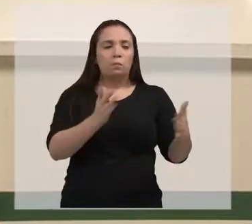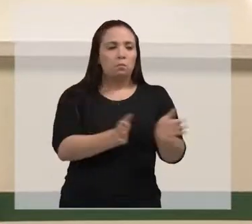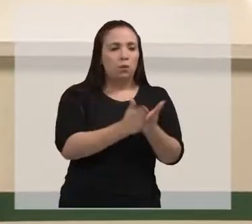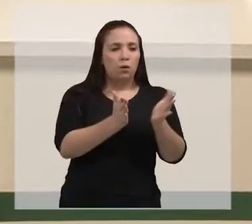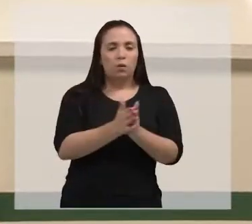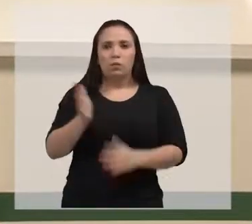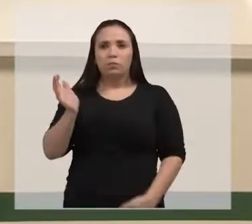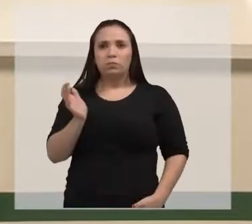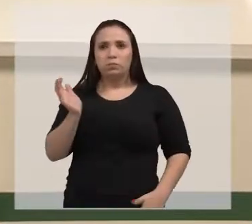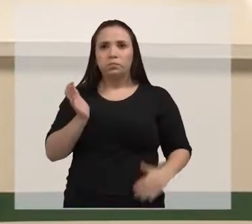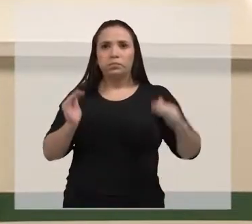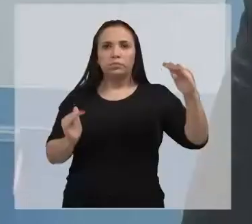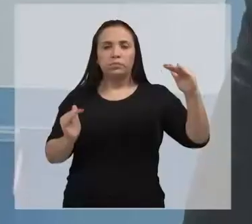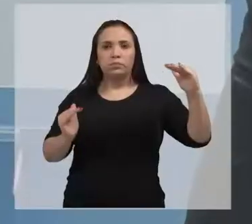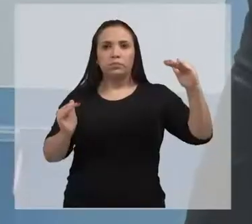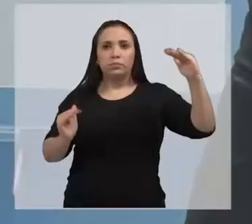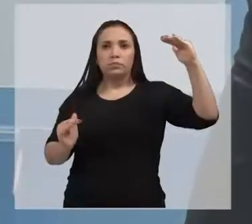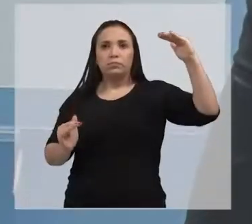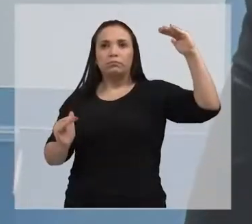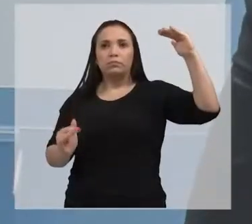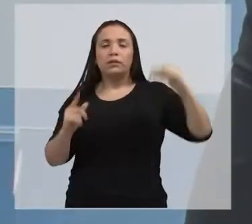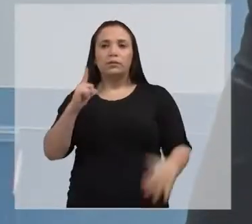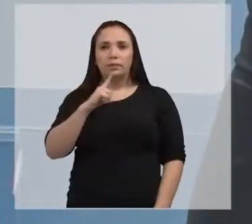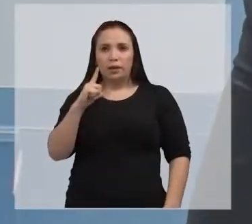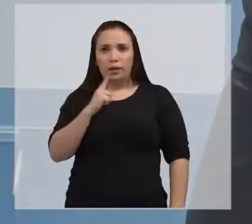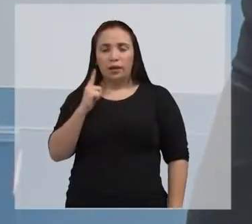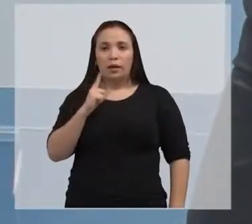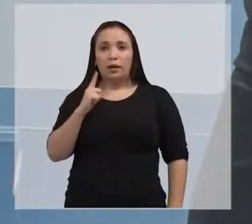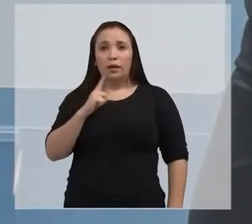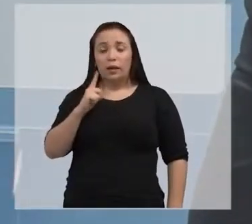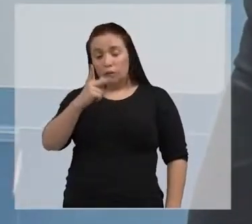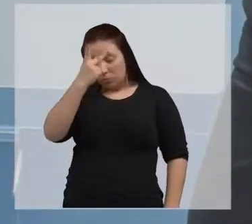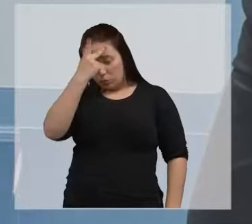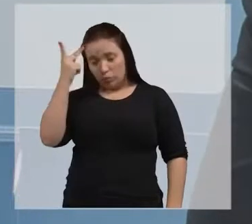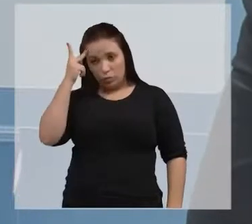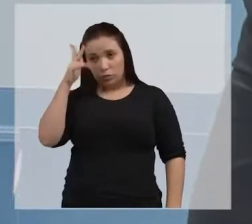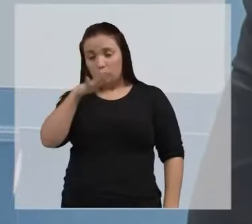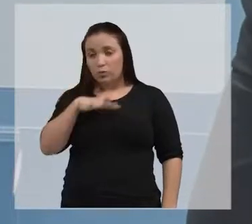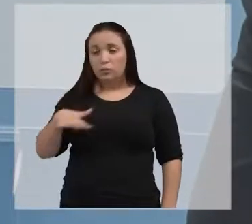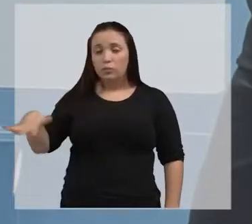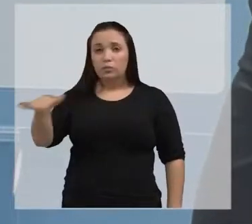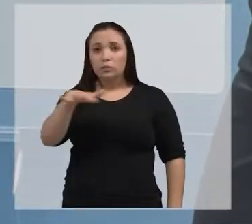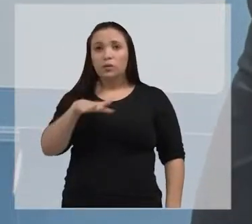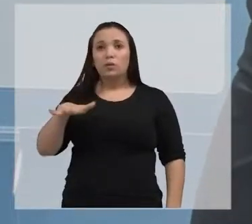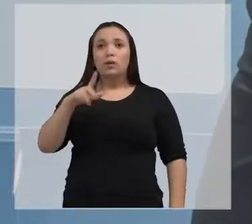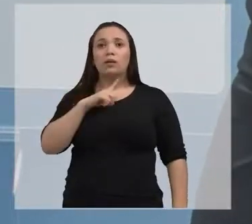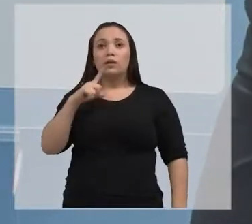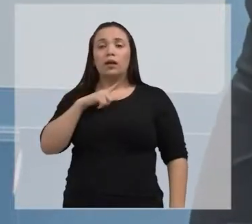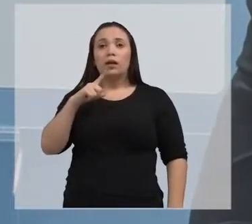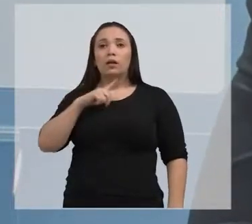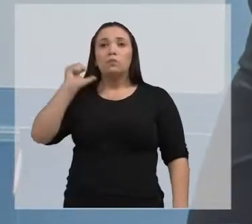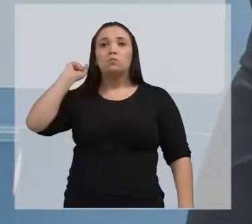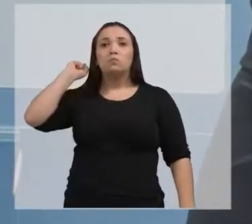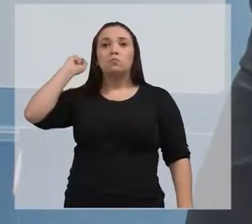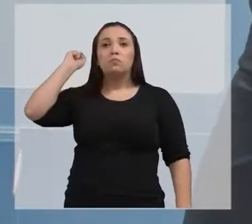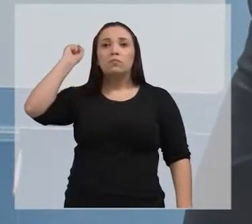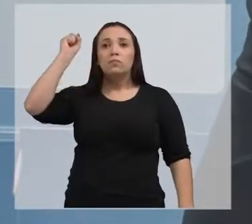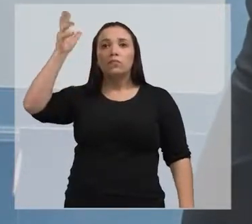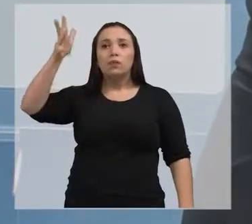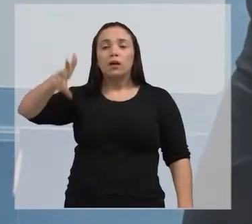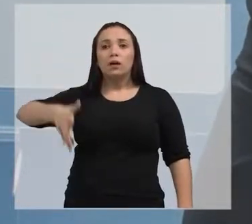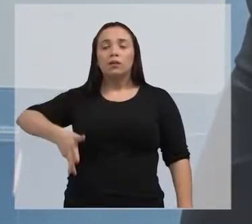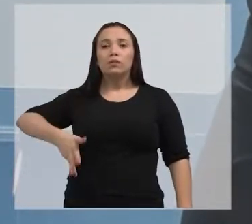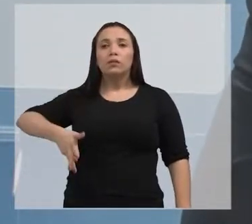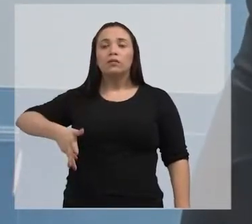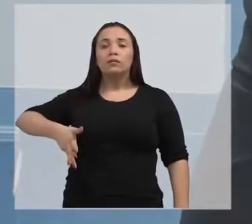aumentou a desigualdade. Grande parte da população mesmo da população, ele sai de casa de madrugada. Por que ele sai de madrugada? Porque ele não